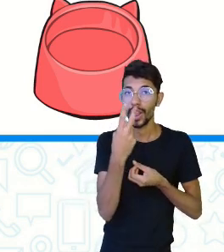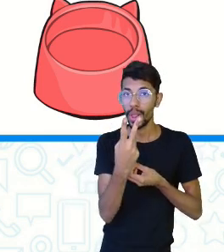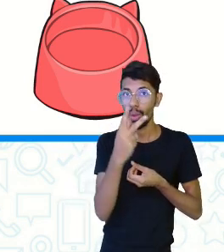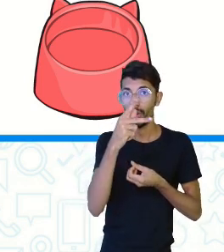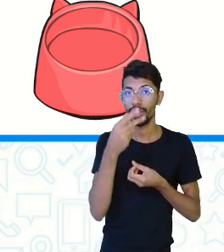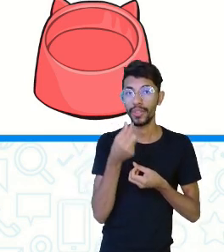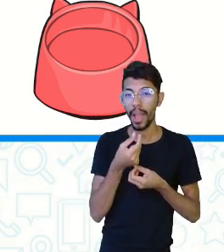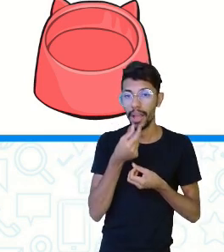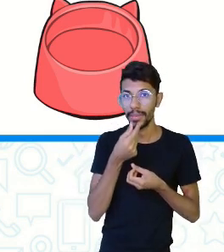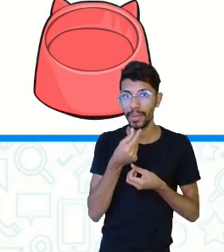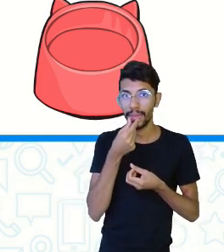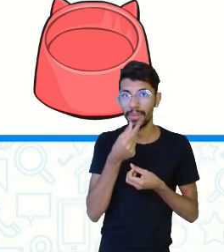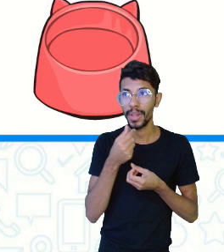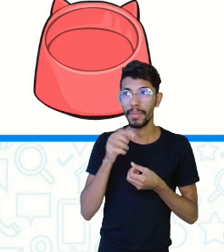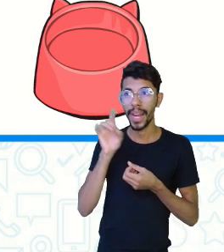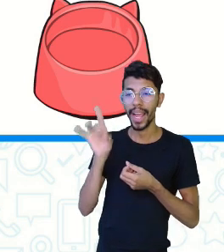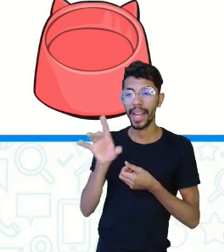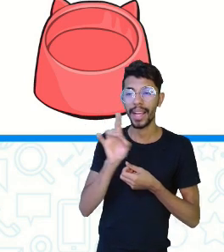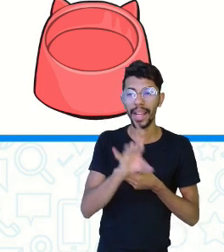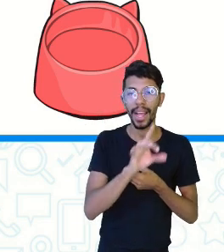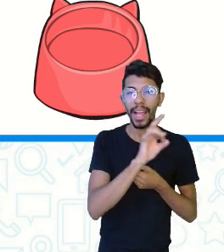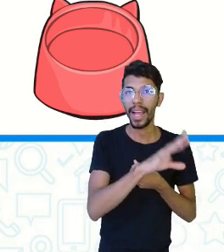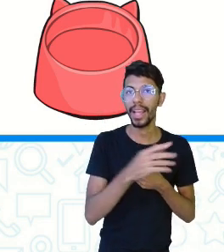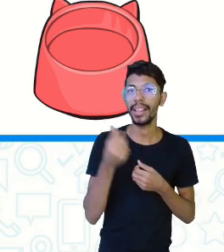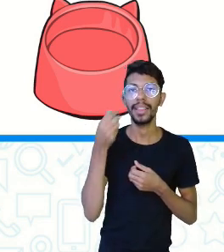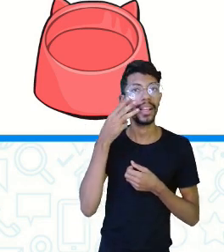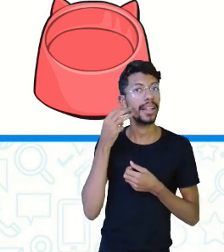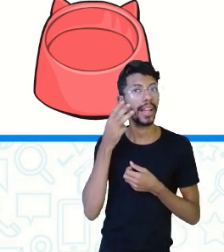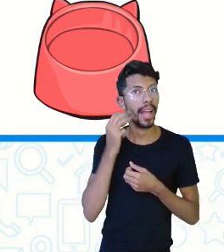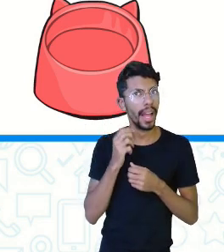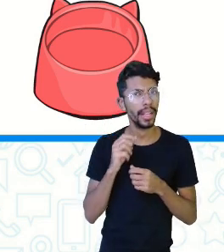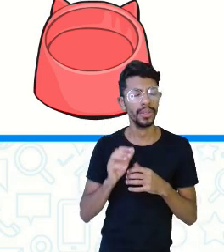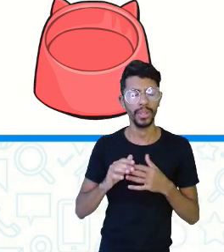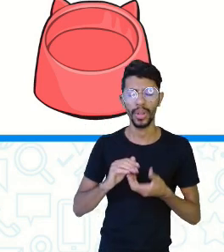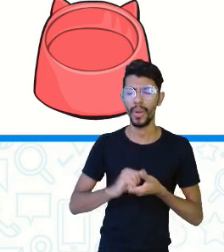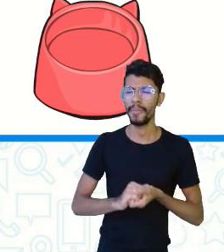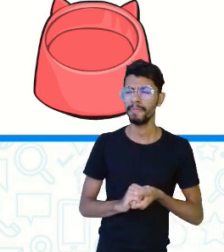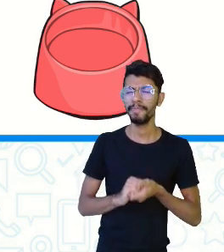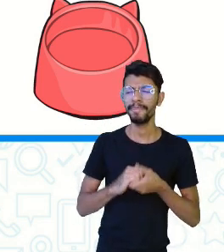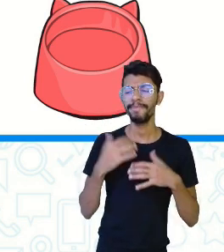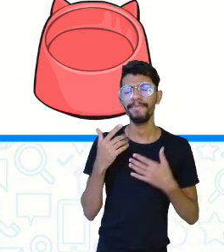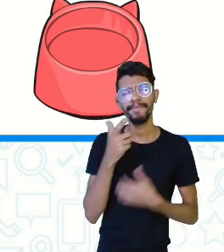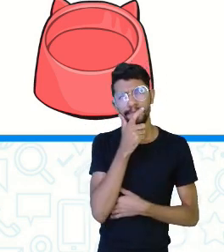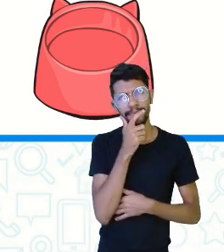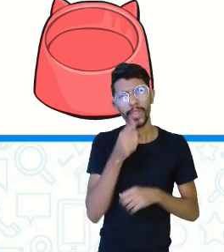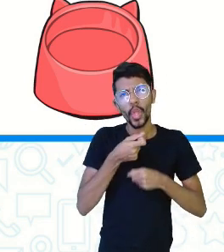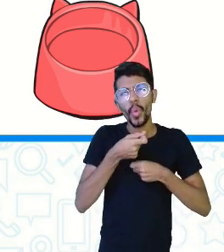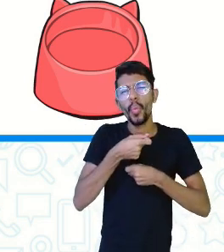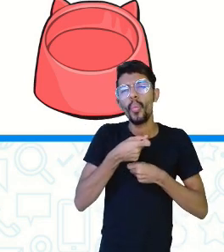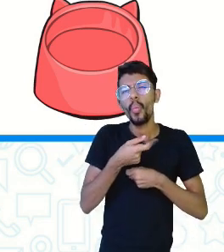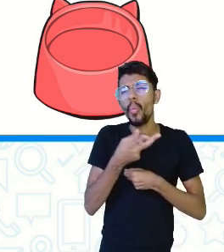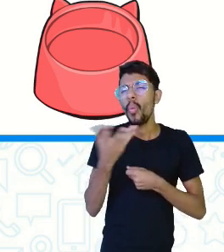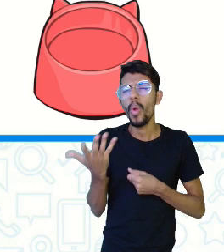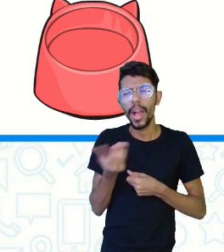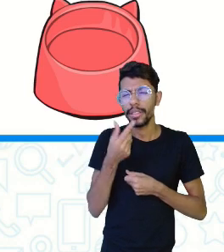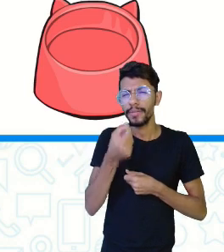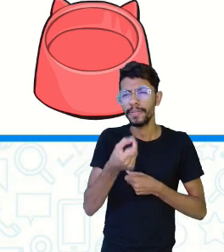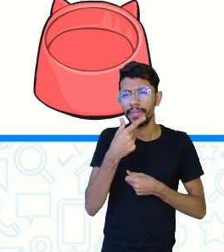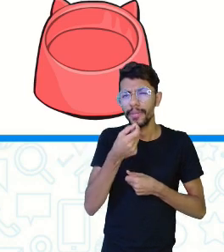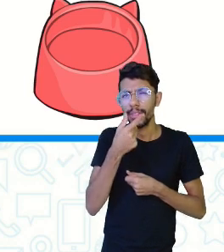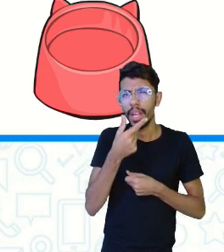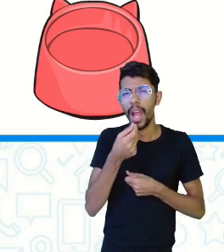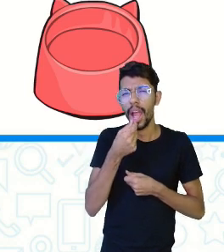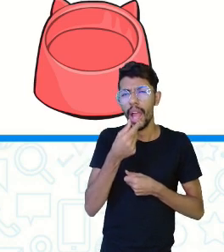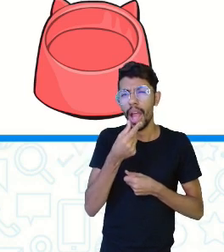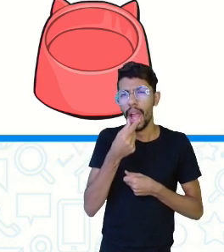cada gato. Quantos biscoitos serão distribuídos? Olha lá a vasilha do gatinho,